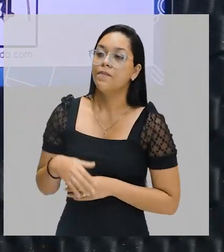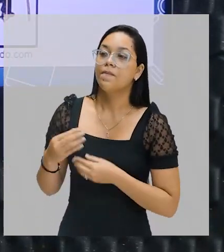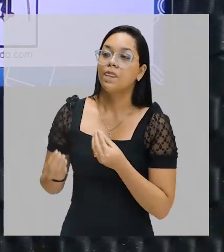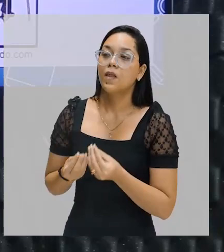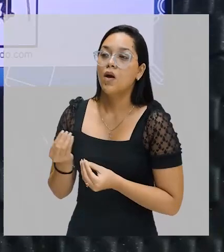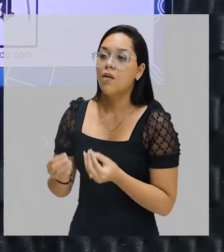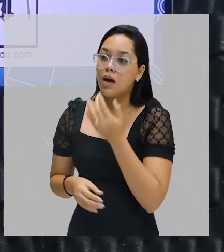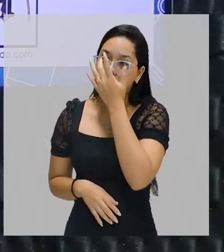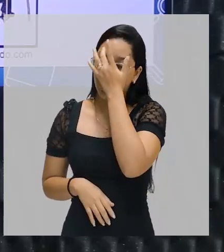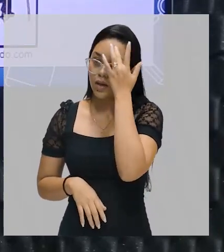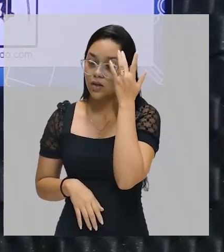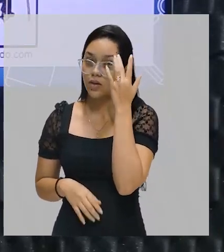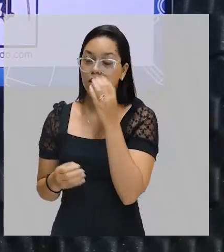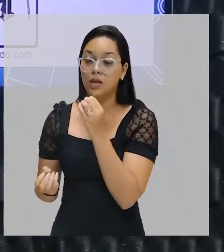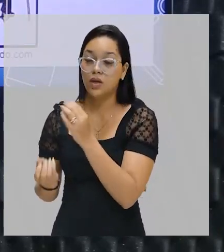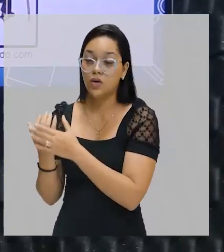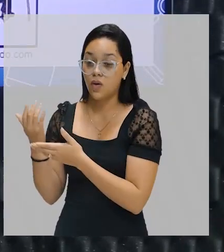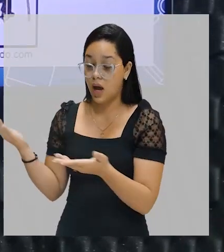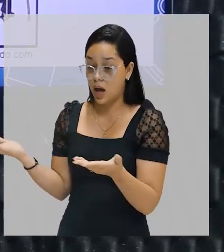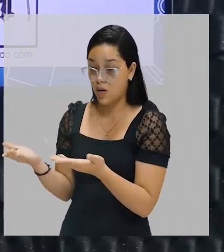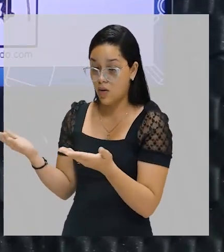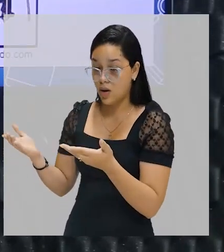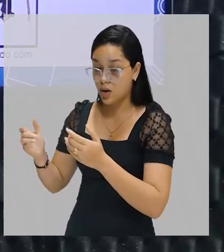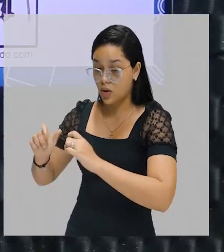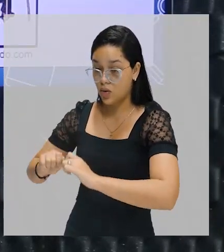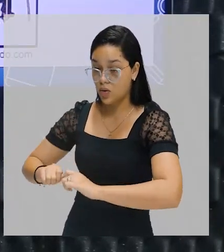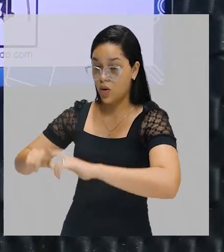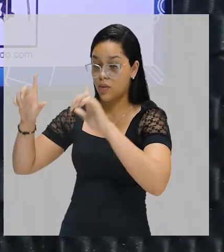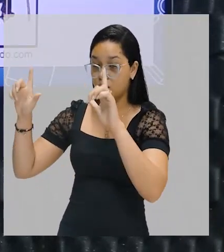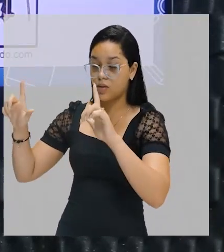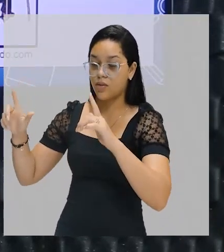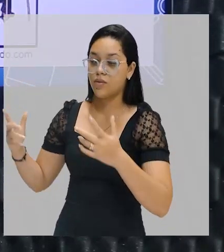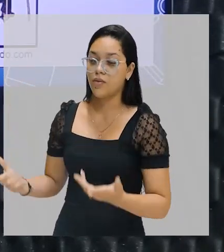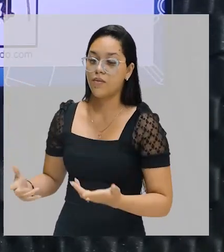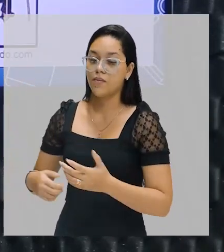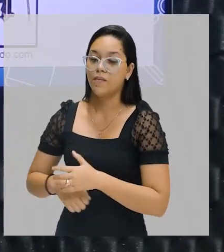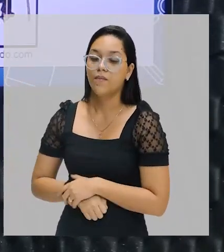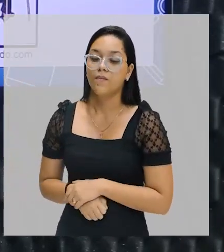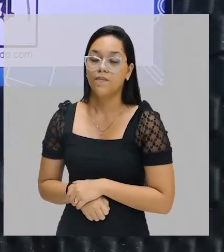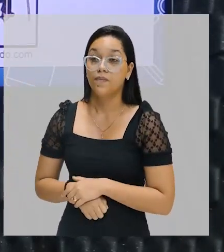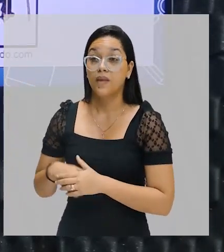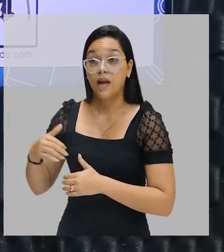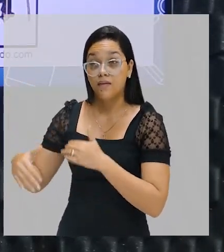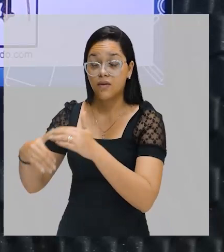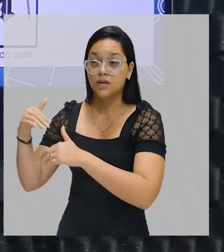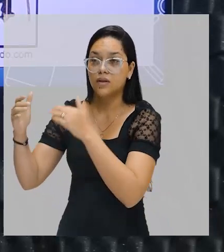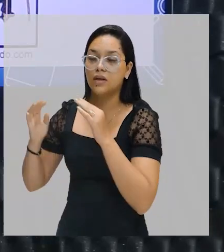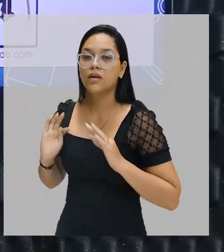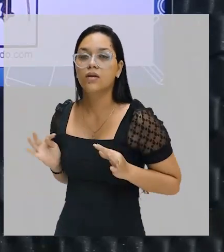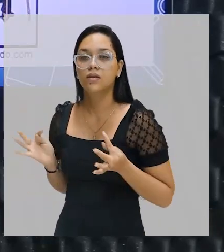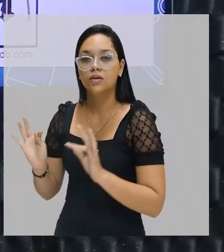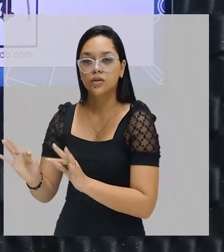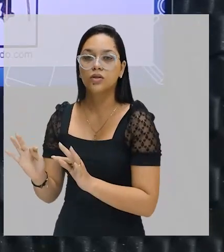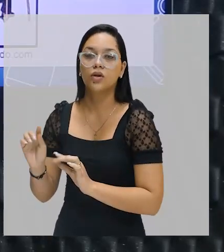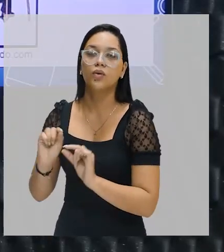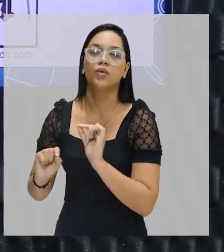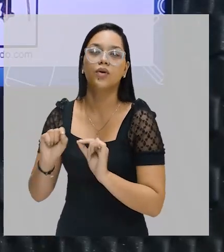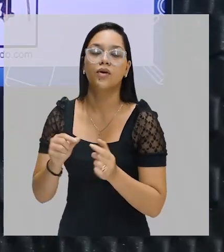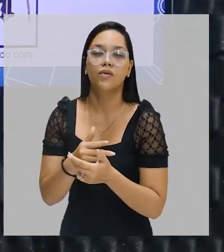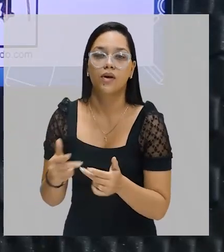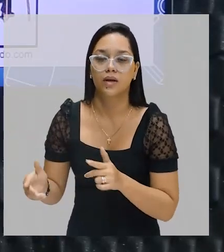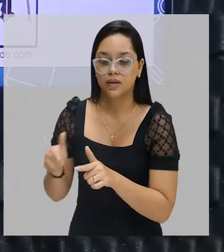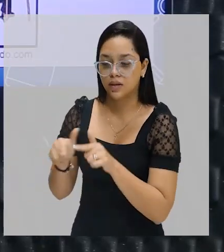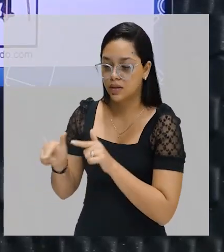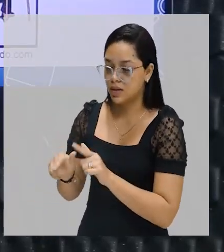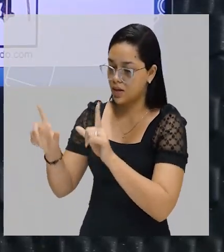homem quando o computador surgiu. Olha o tamanho do computador. Aí a evolução da tecnologia, que foi fazendo cada vez trabalhando